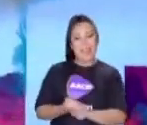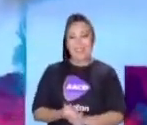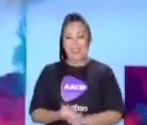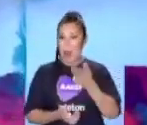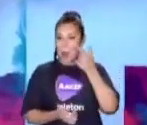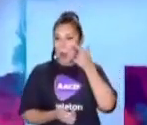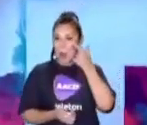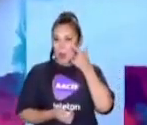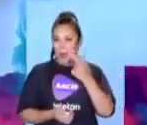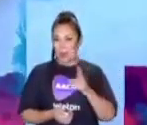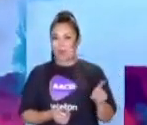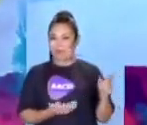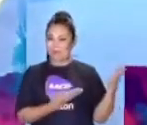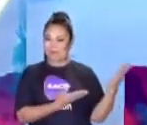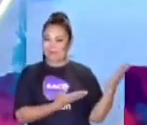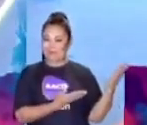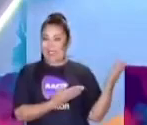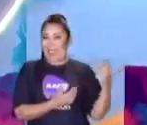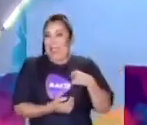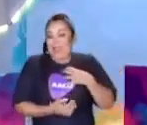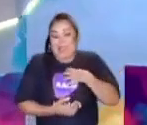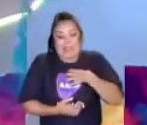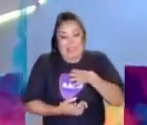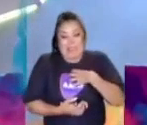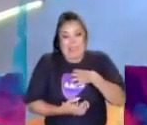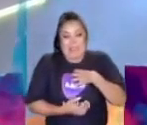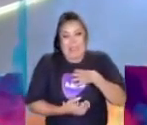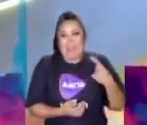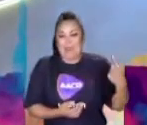Olha, tô sentindo. Olha.